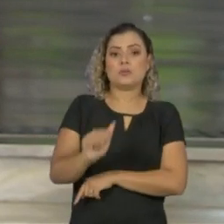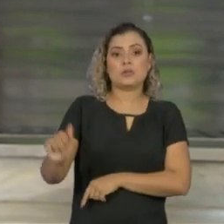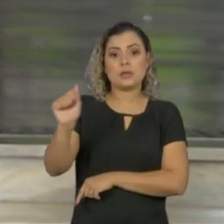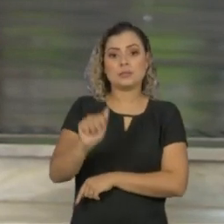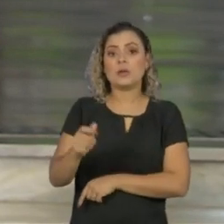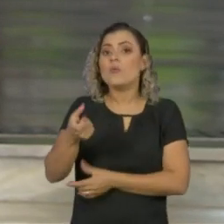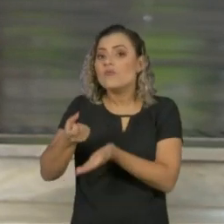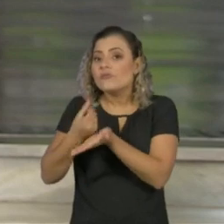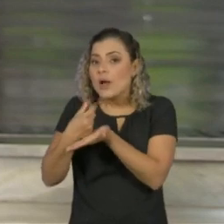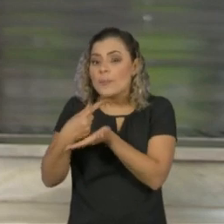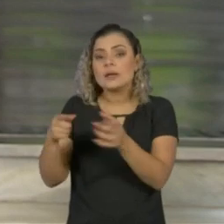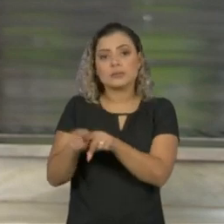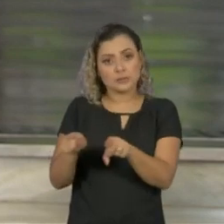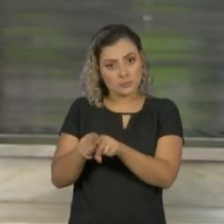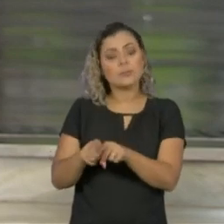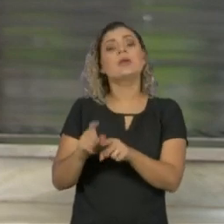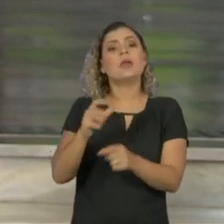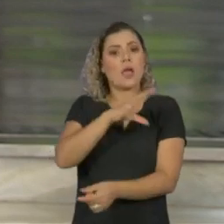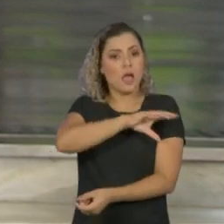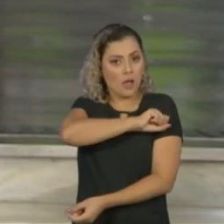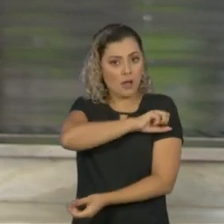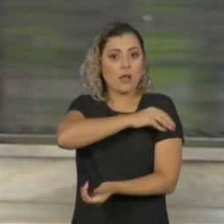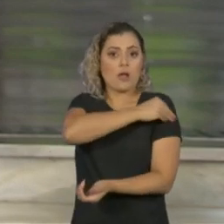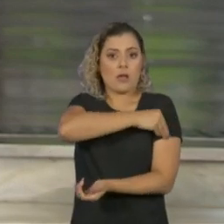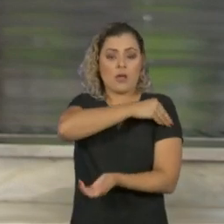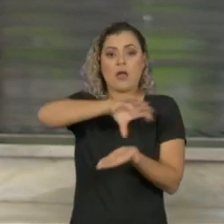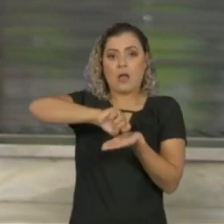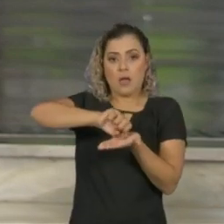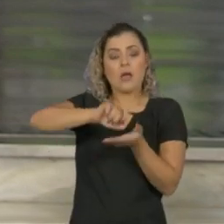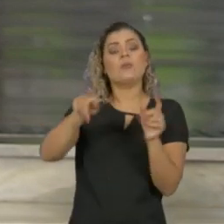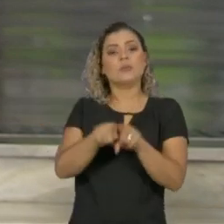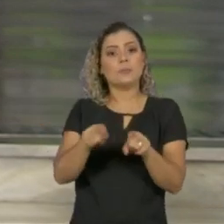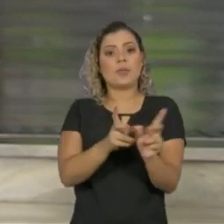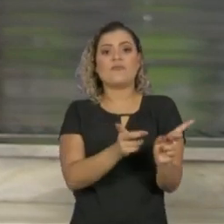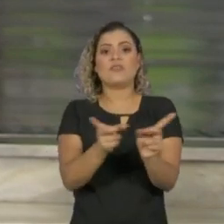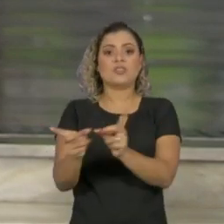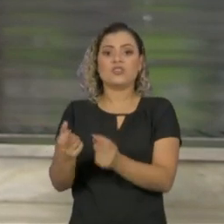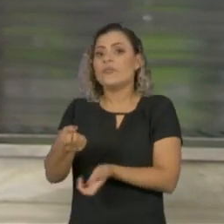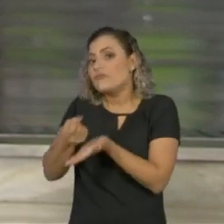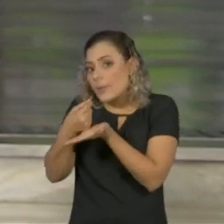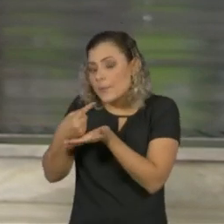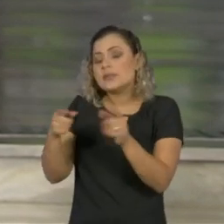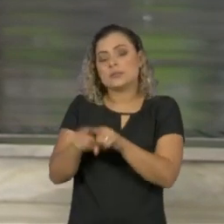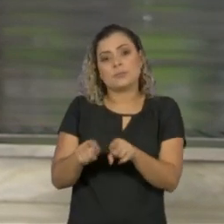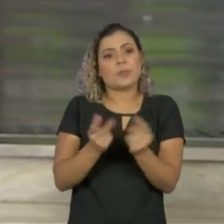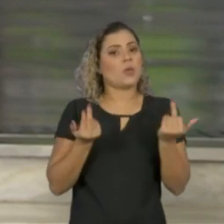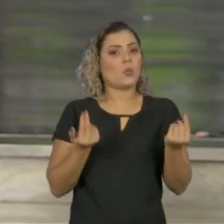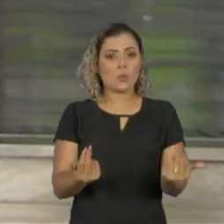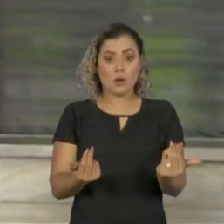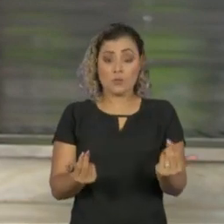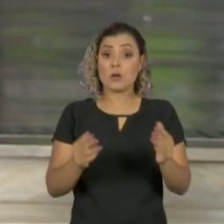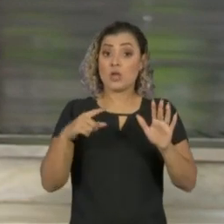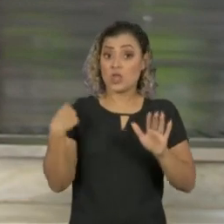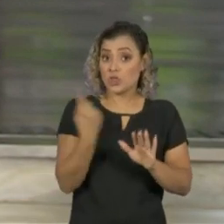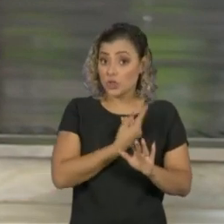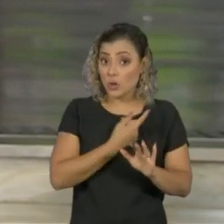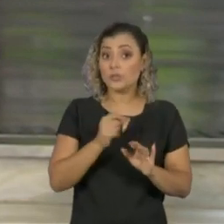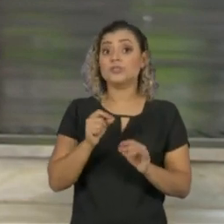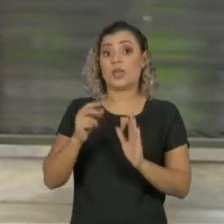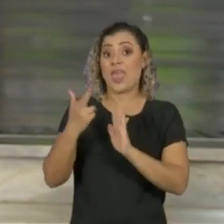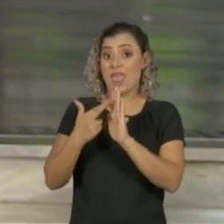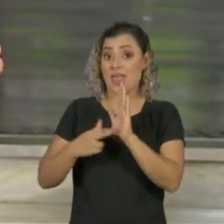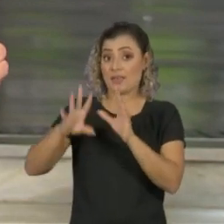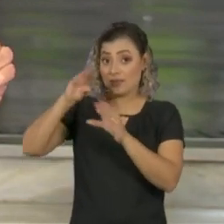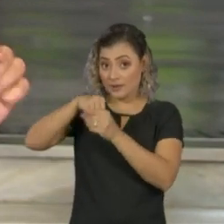de Farmácias, igualmente o álcool gel será vendido nas redes de farmácias. Nós aqui não estamos aplicando essa